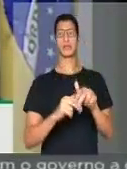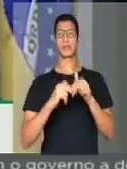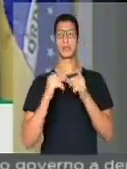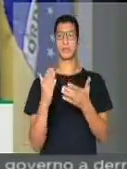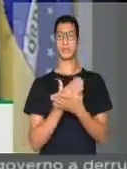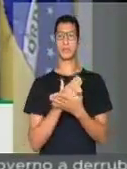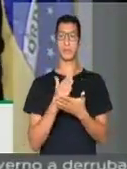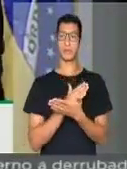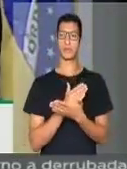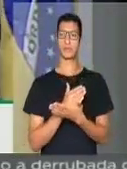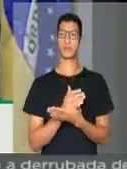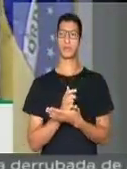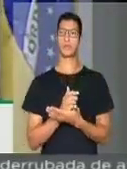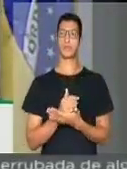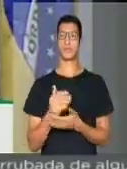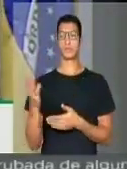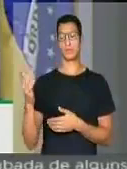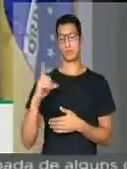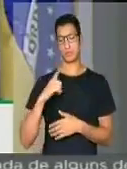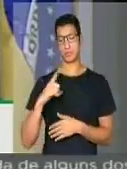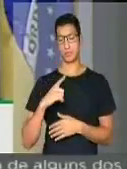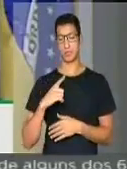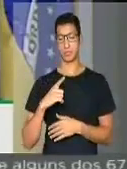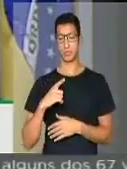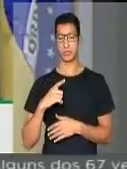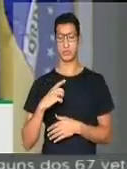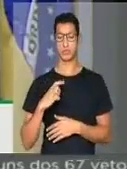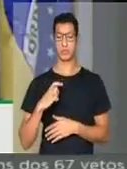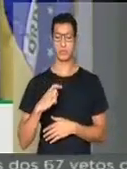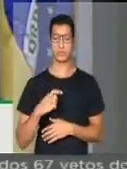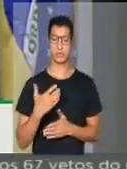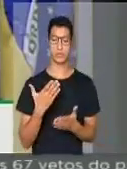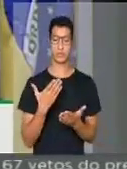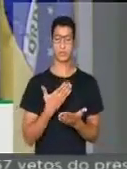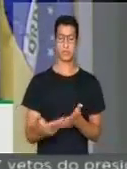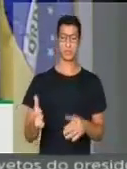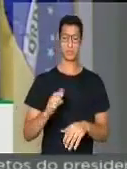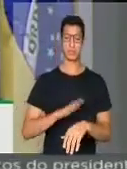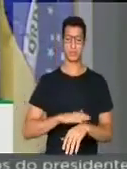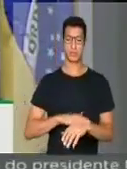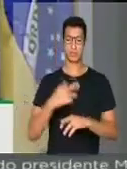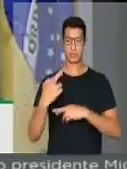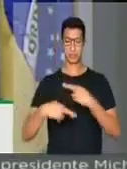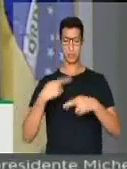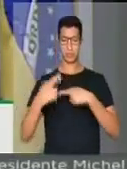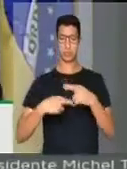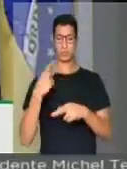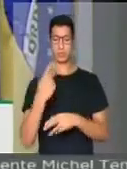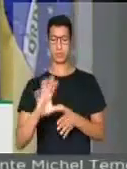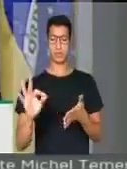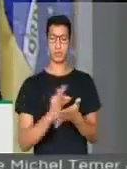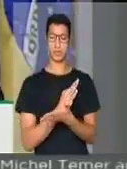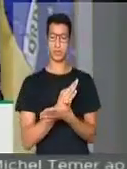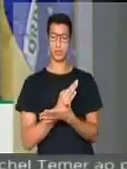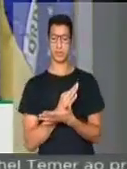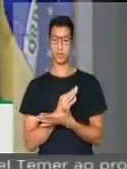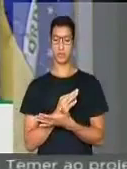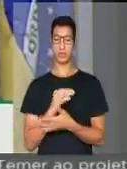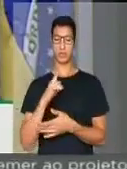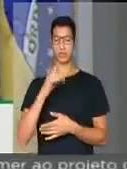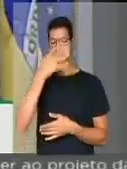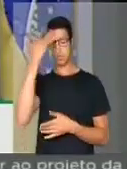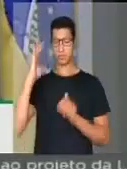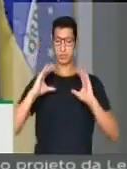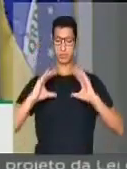algum motivo venha a perder um prazo de renovação do seu cadastro,